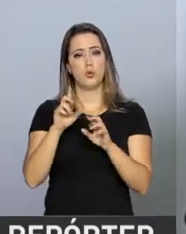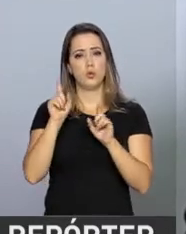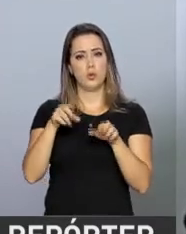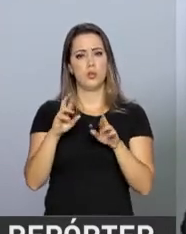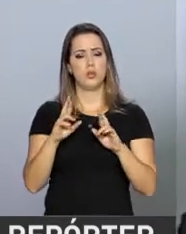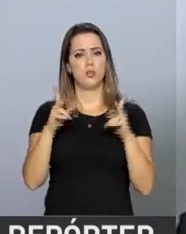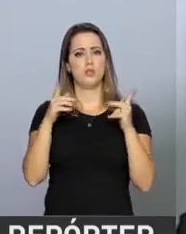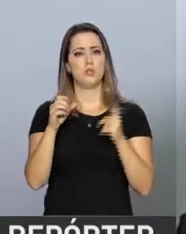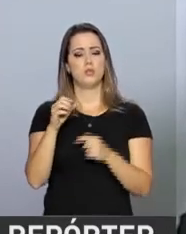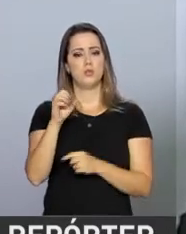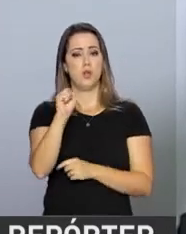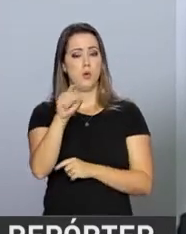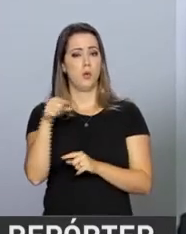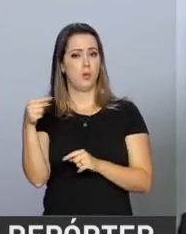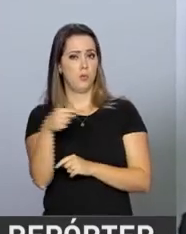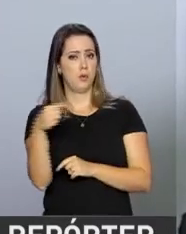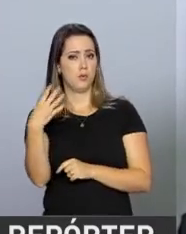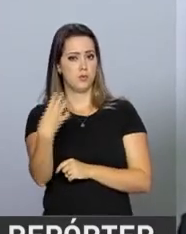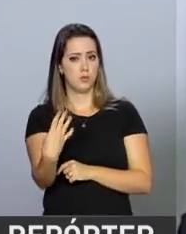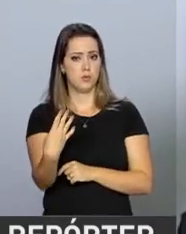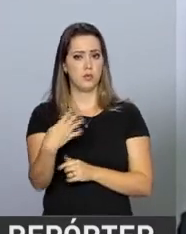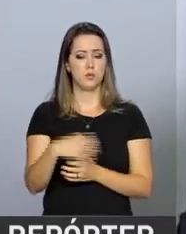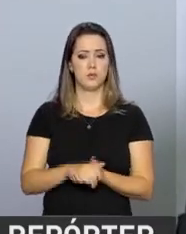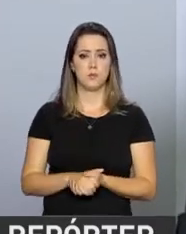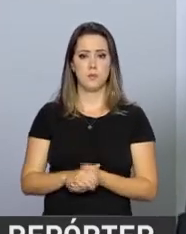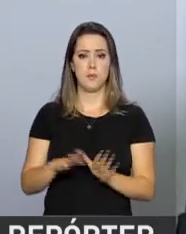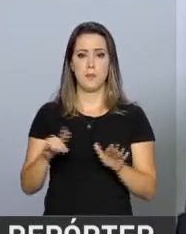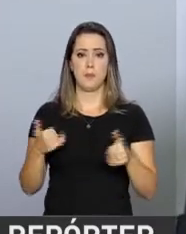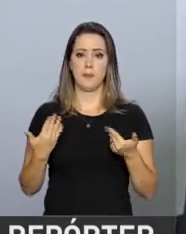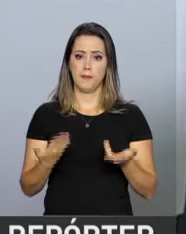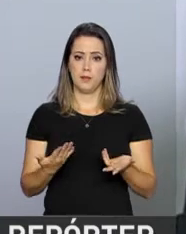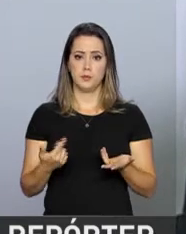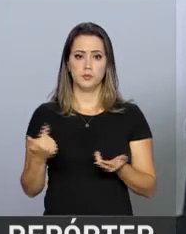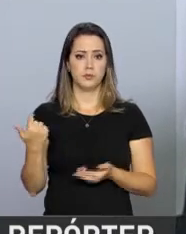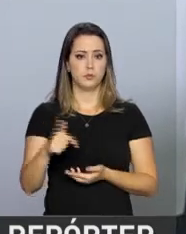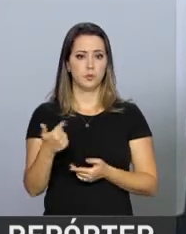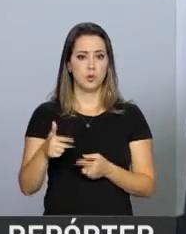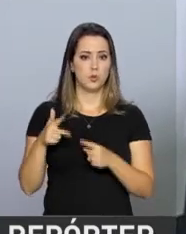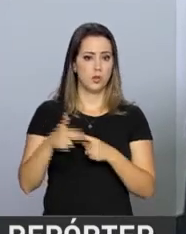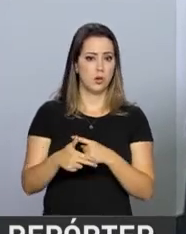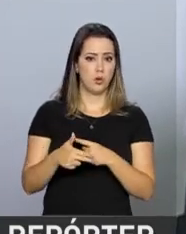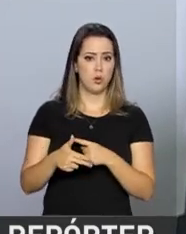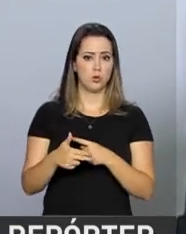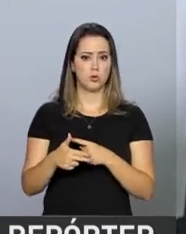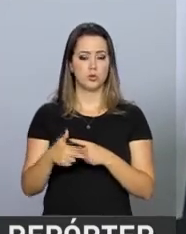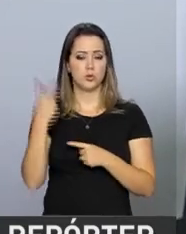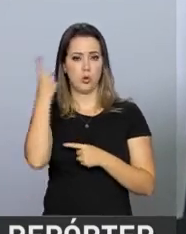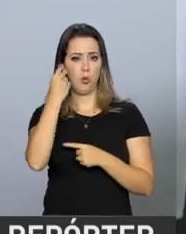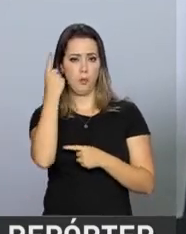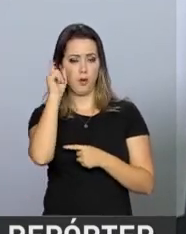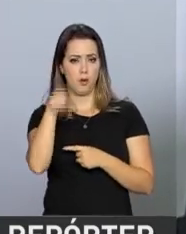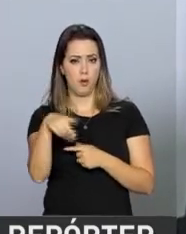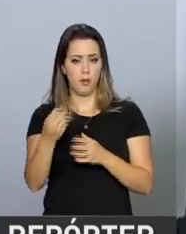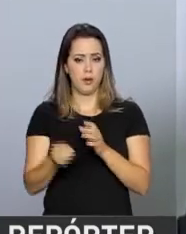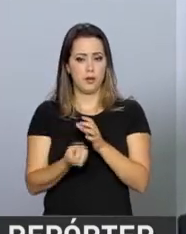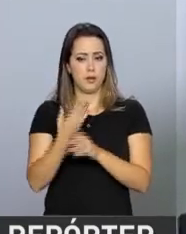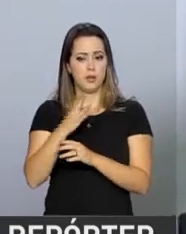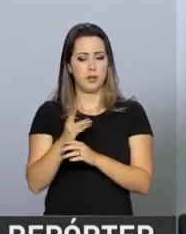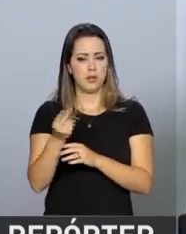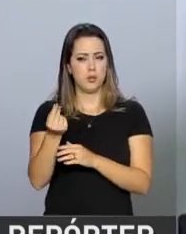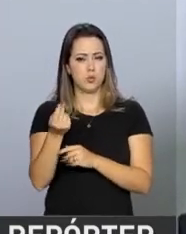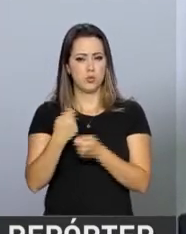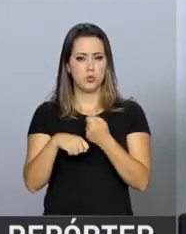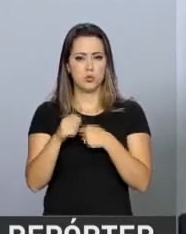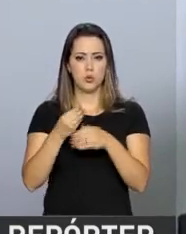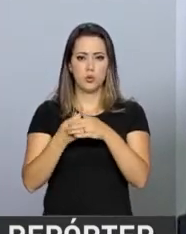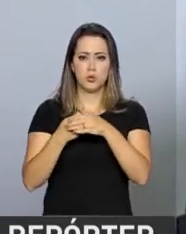12 menos o 4 que tá sobrando. Então, tecnicamente, não é um contingenciamento tradicional, é a criação de uma reserva